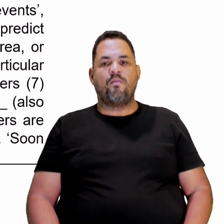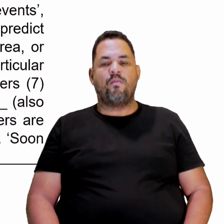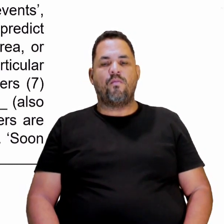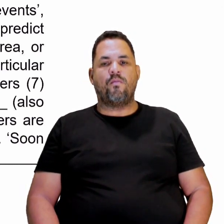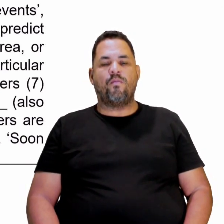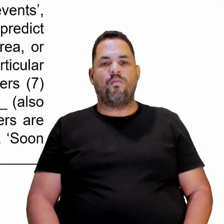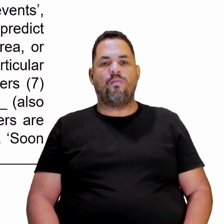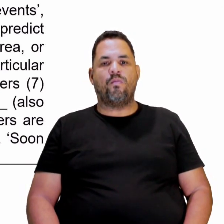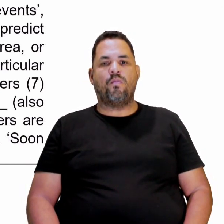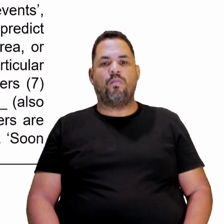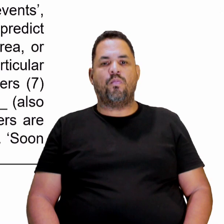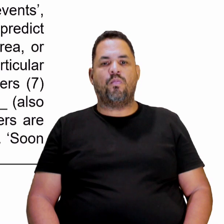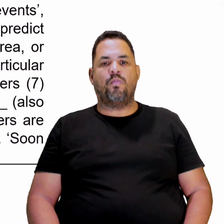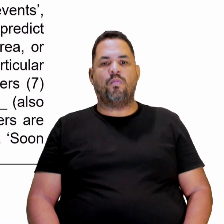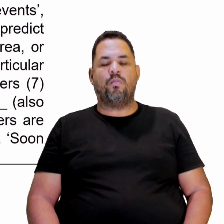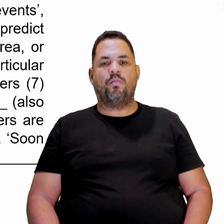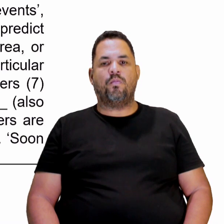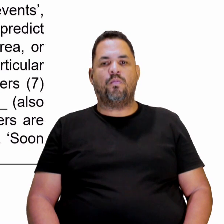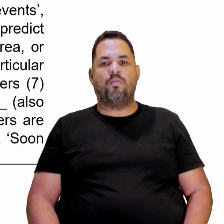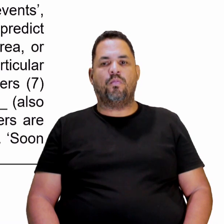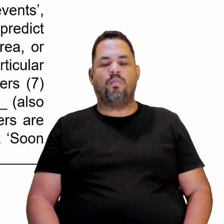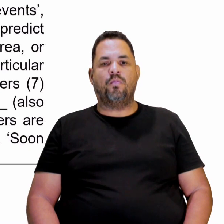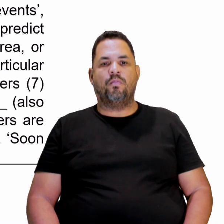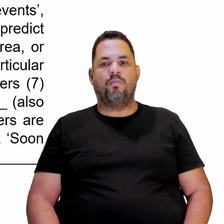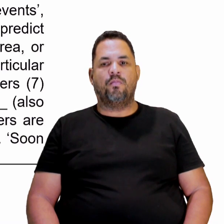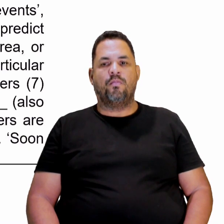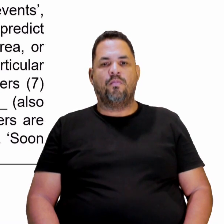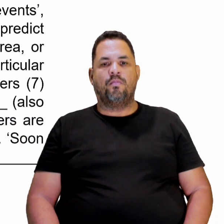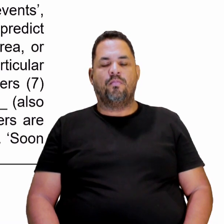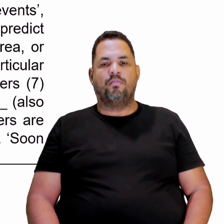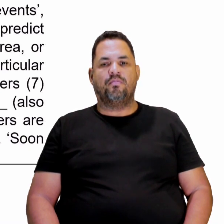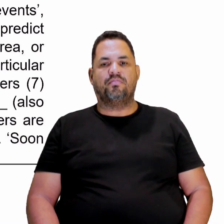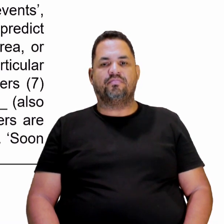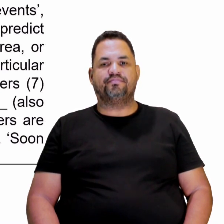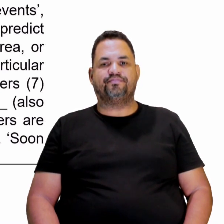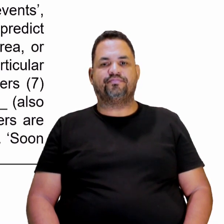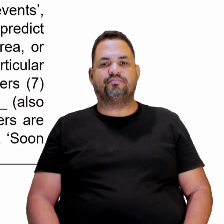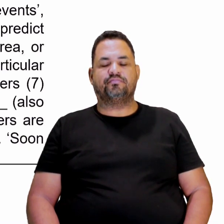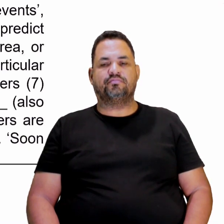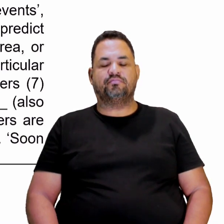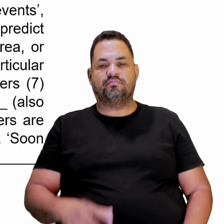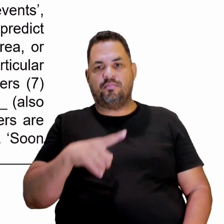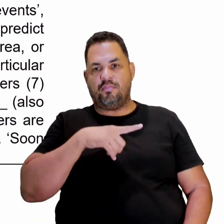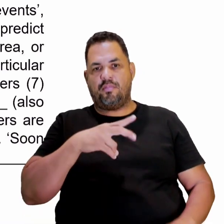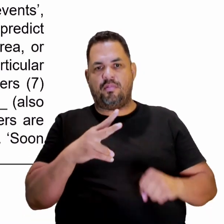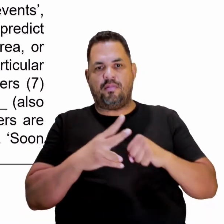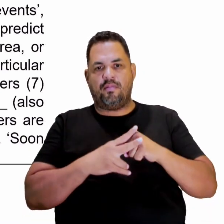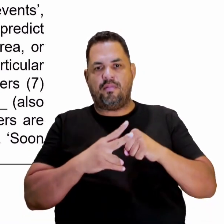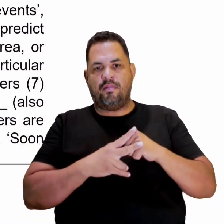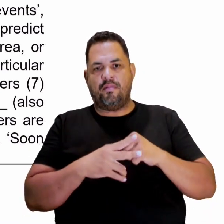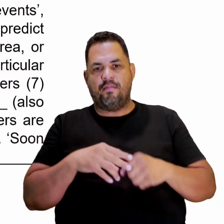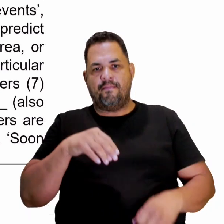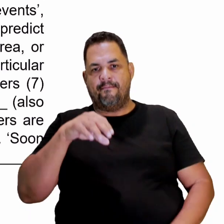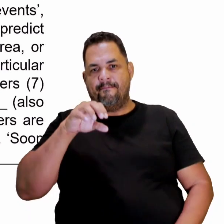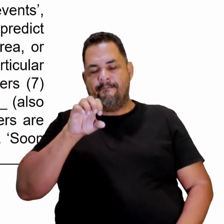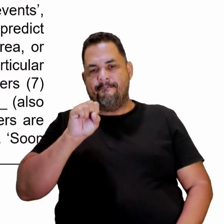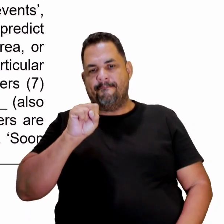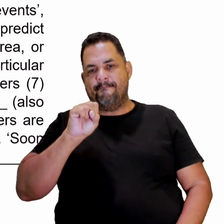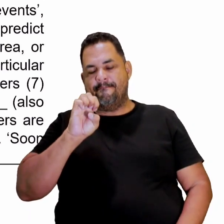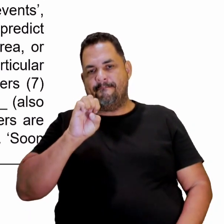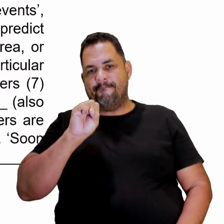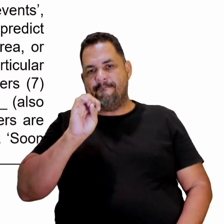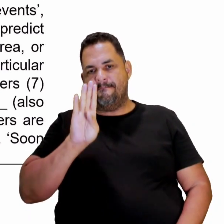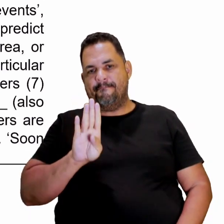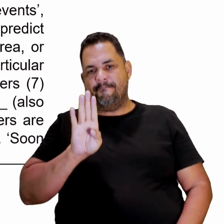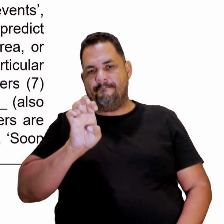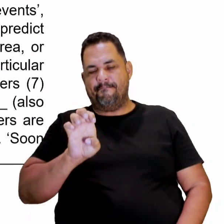Vincent, computer, tanana, soon be able, ou seja, temos o verbo be aí, que é o verbo que vai